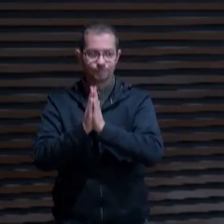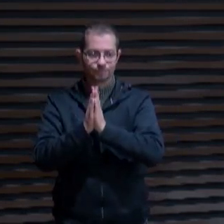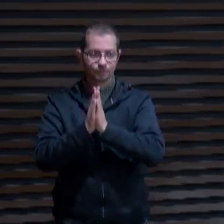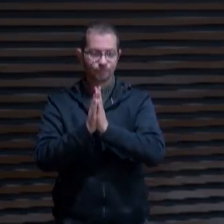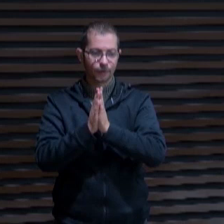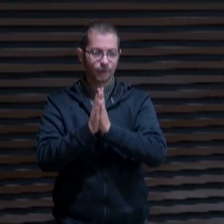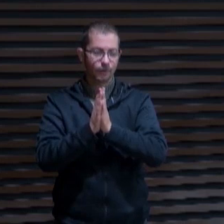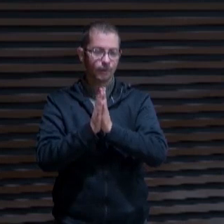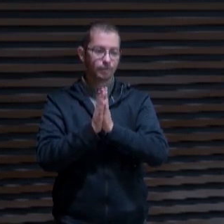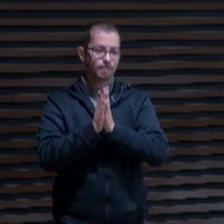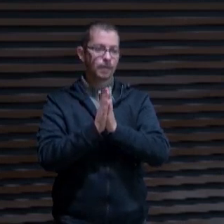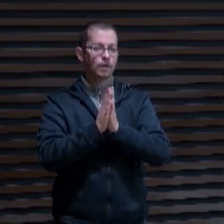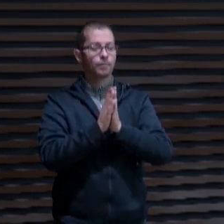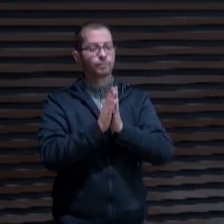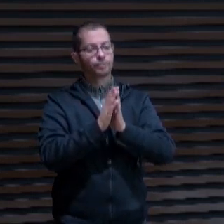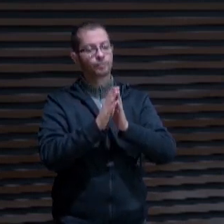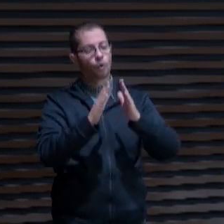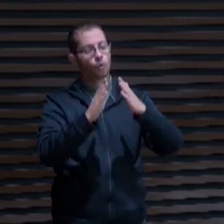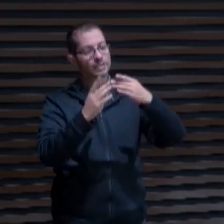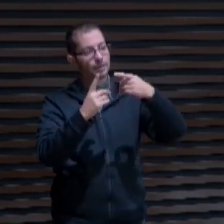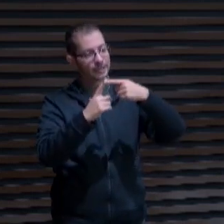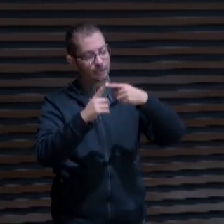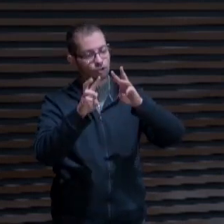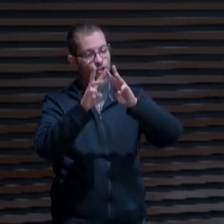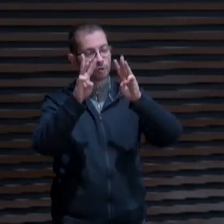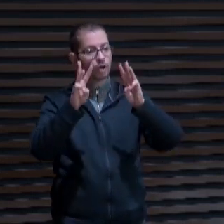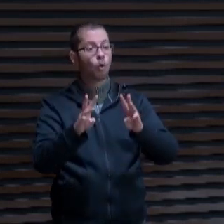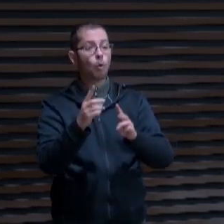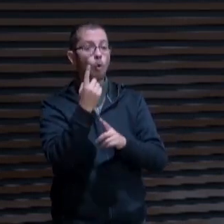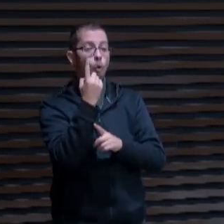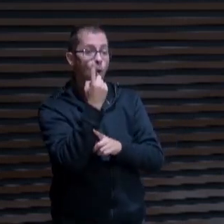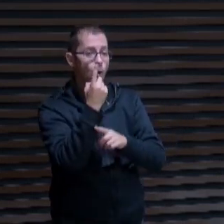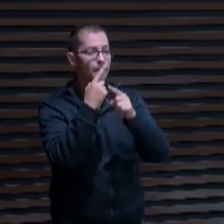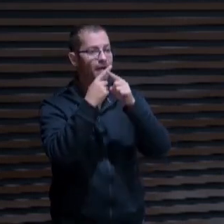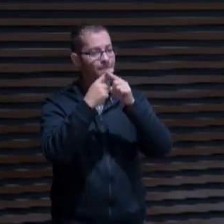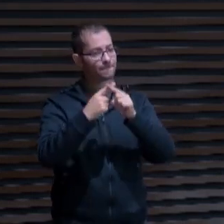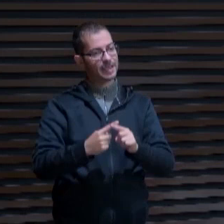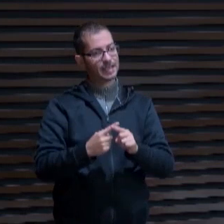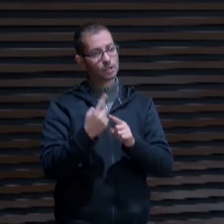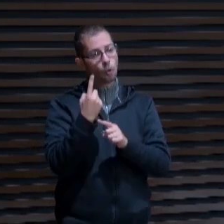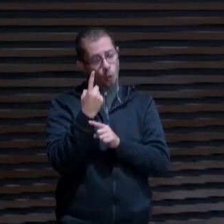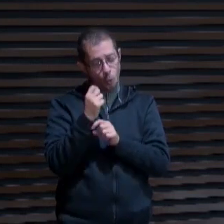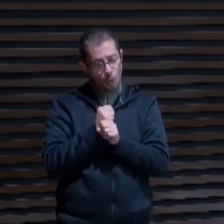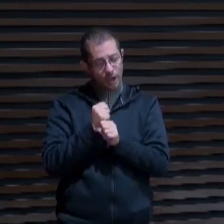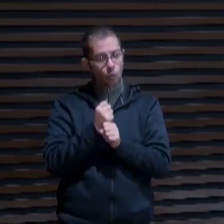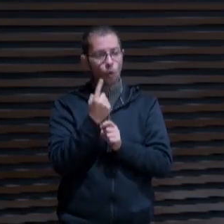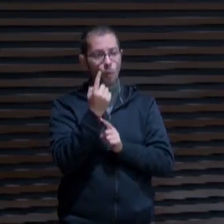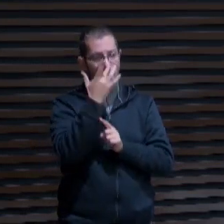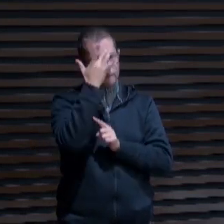de Deus e somente um dia por ano, podia entrar na presença.